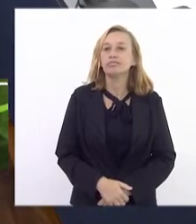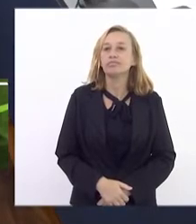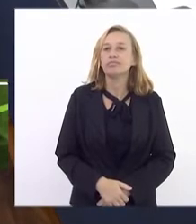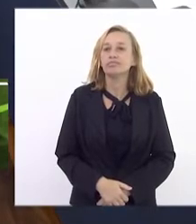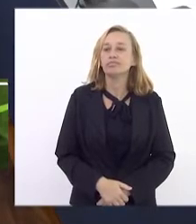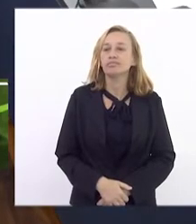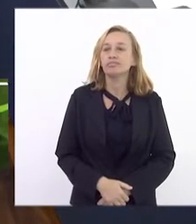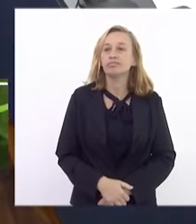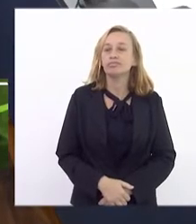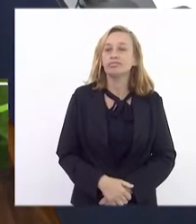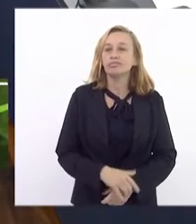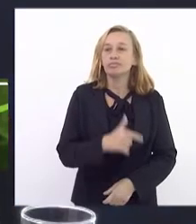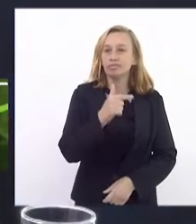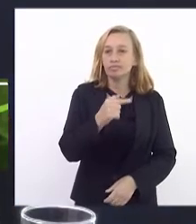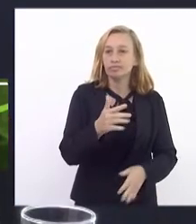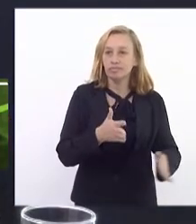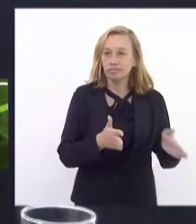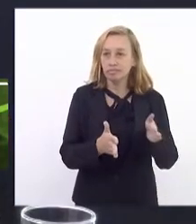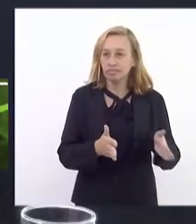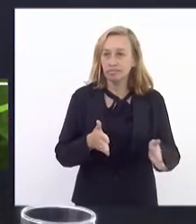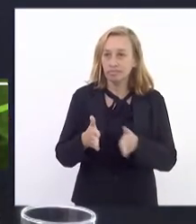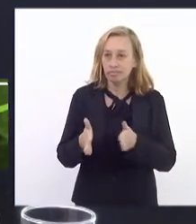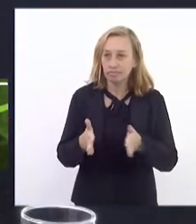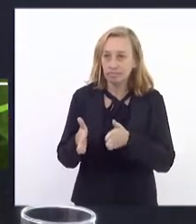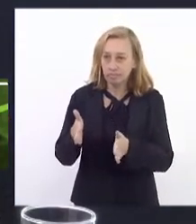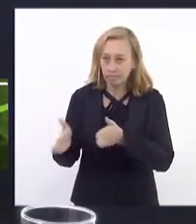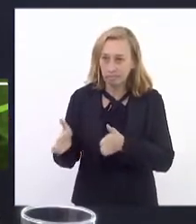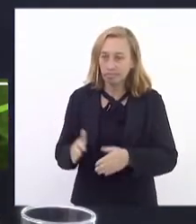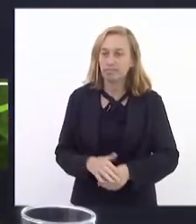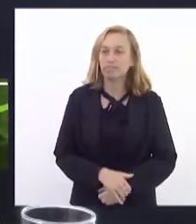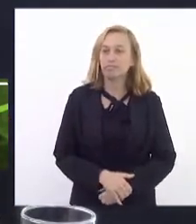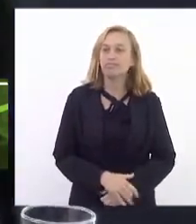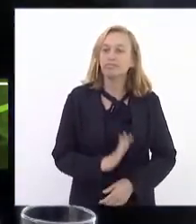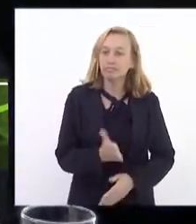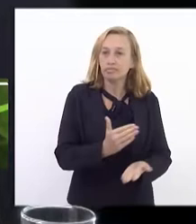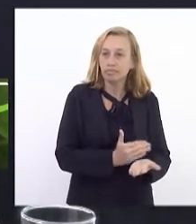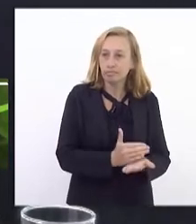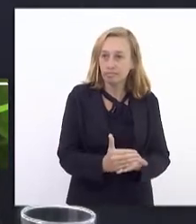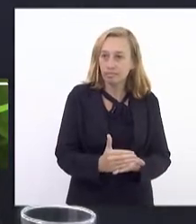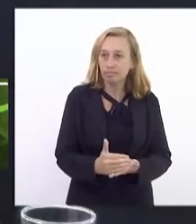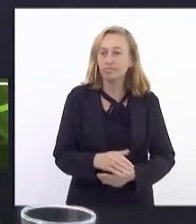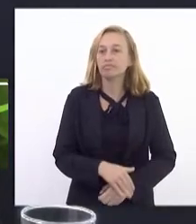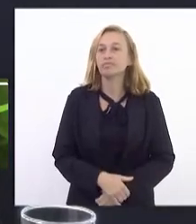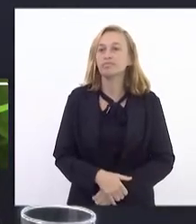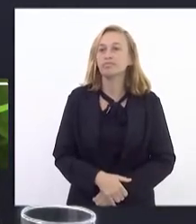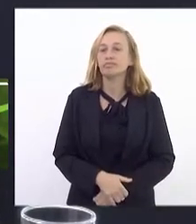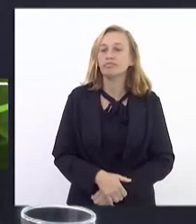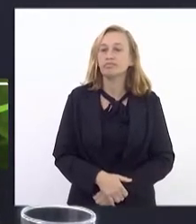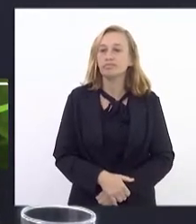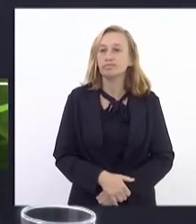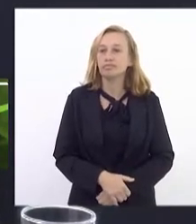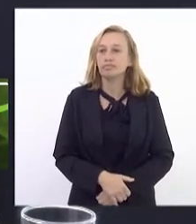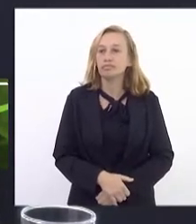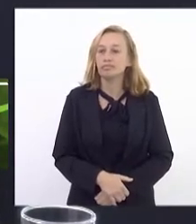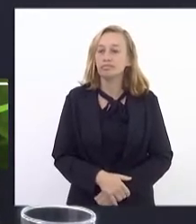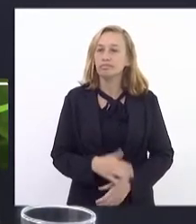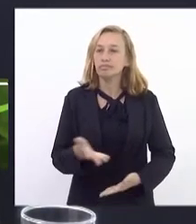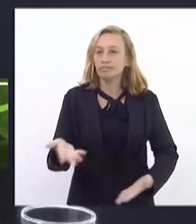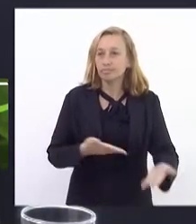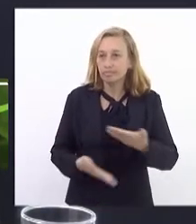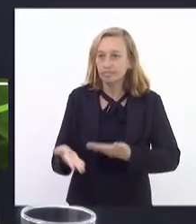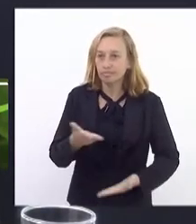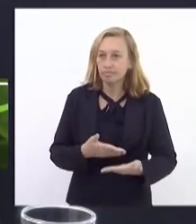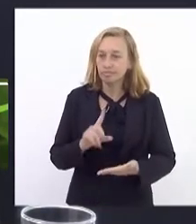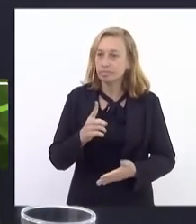E eu tirei aquela anterior e digo que nós já iniciamos o evento, né, de lançamento, mas a parceria nós ainda